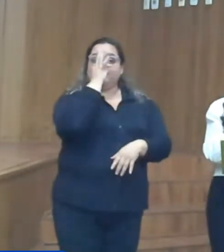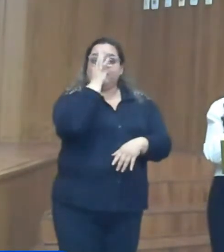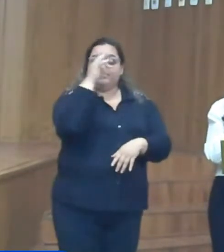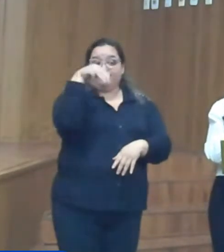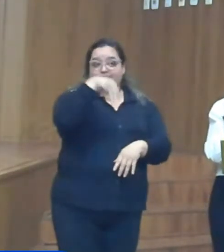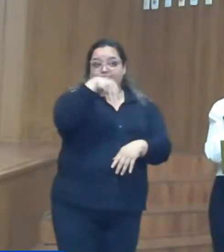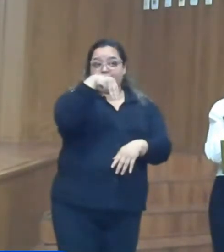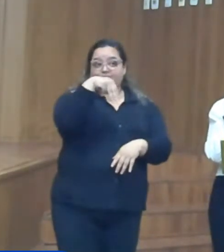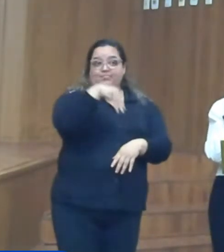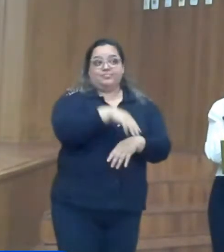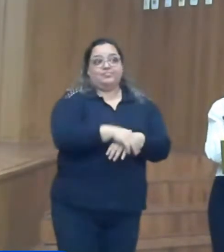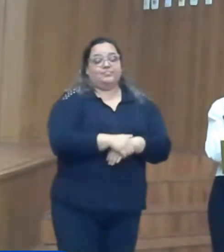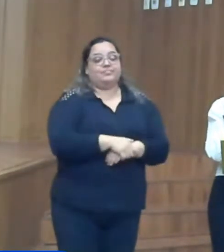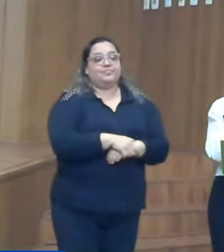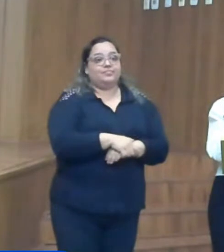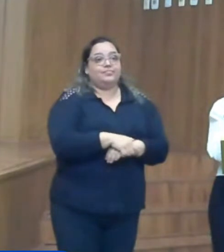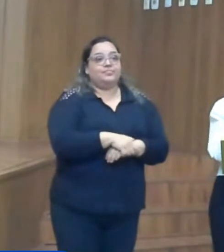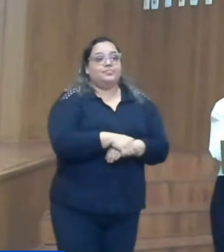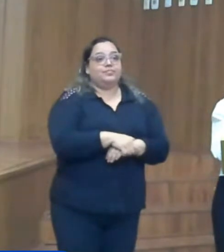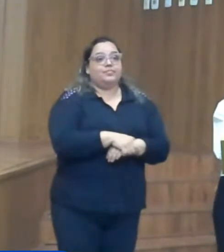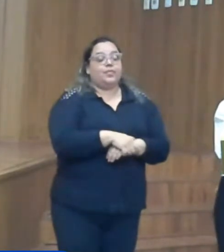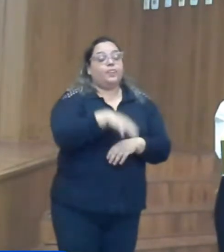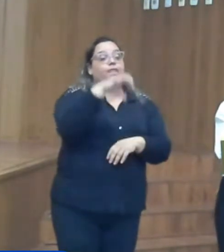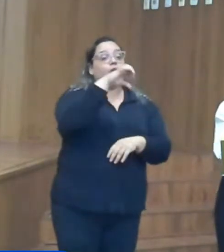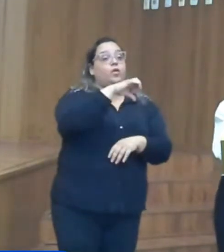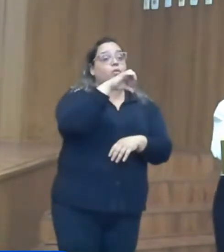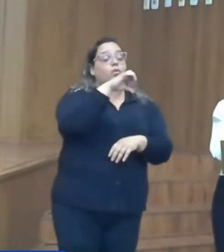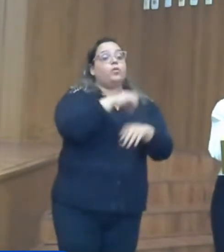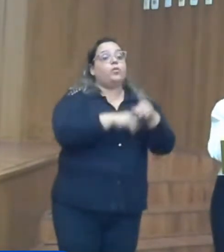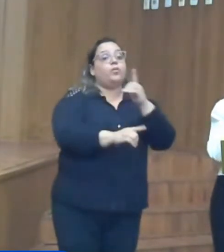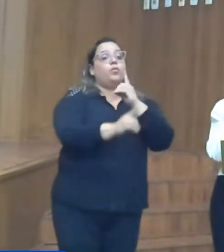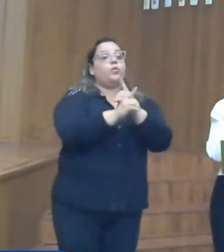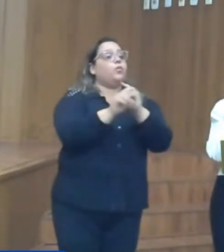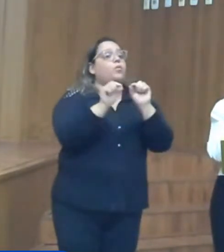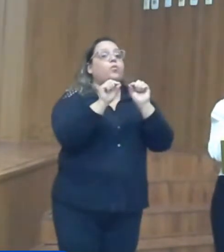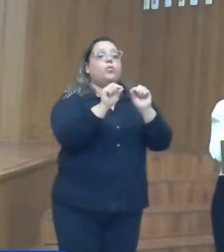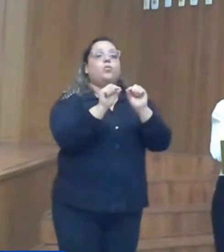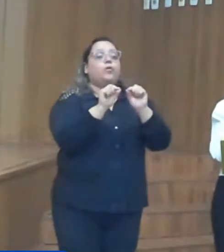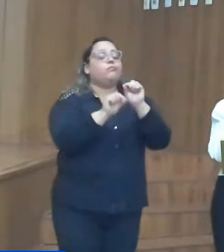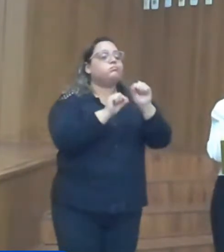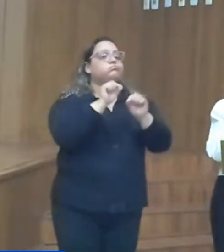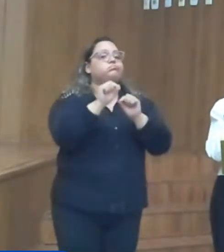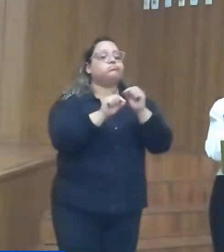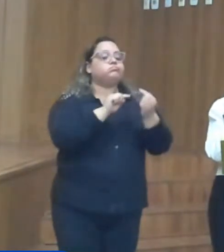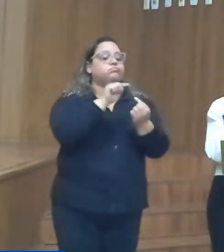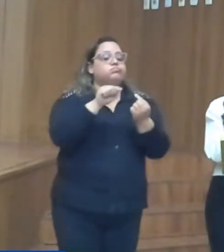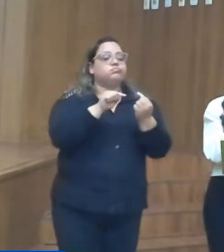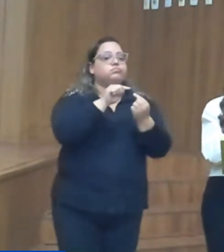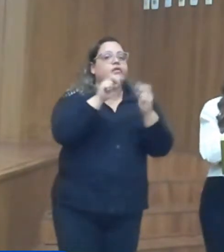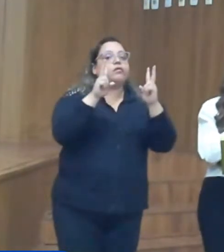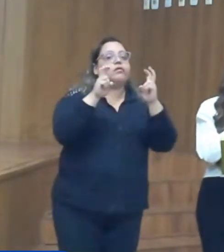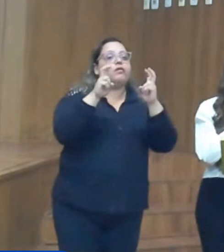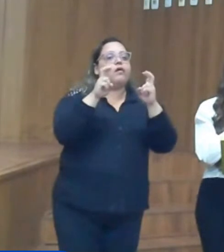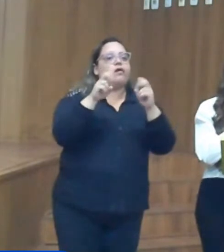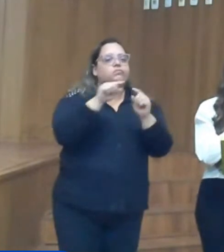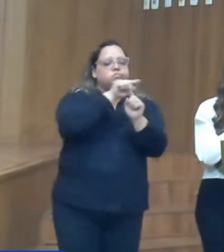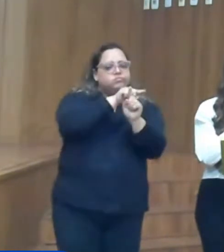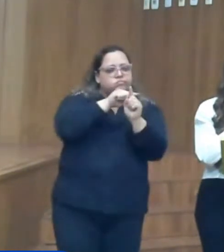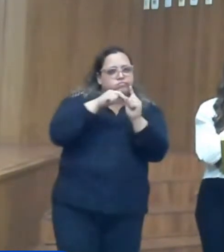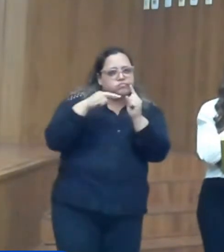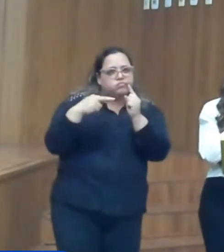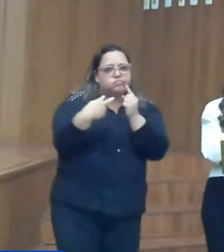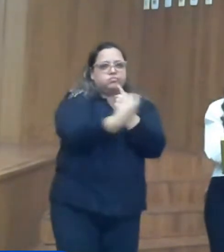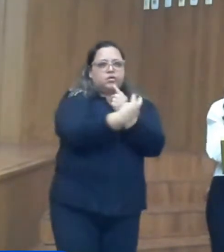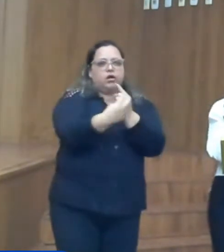matemática. O nono encontro vem com o presente tema: perspectiva da